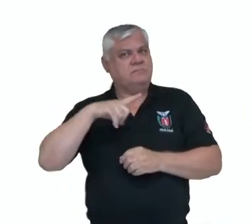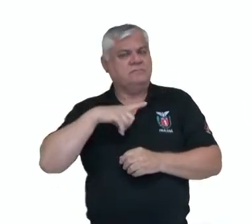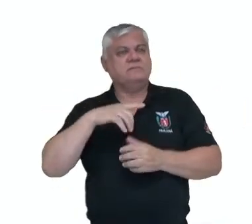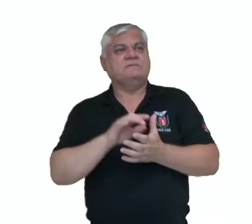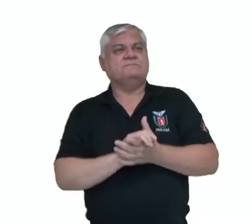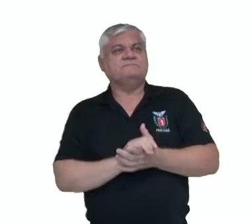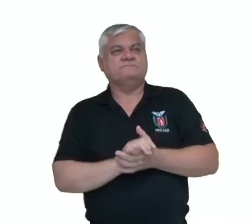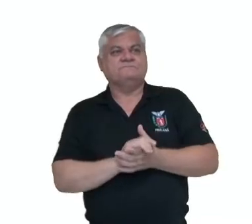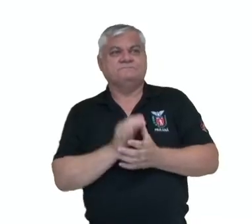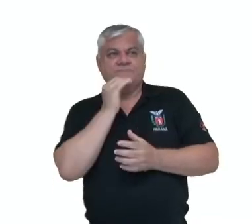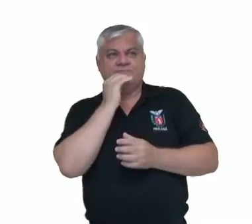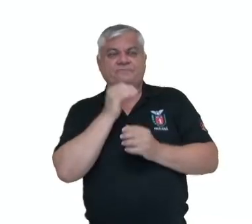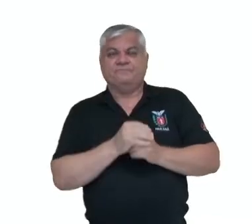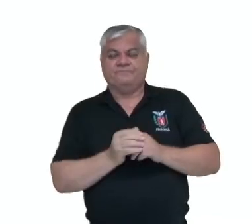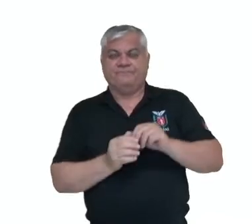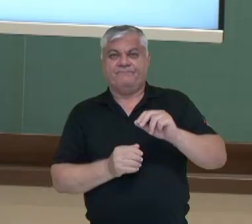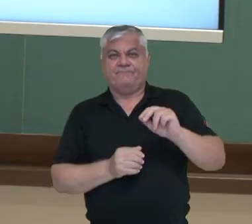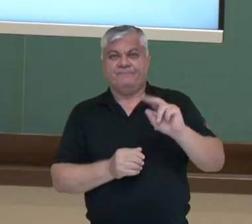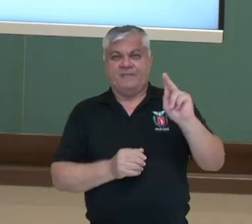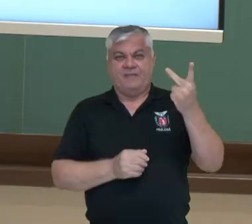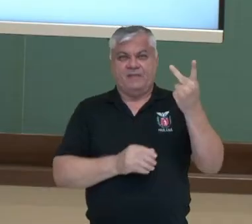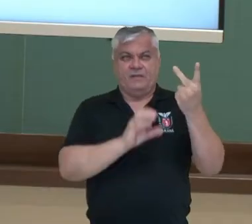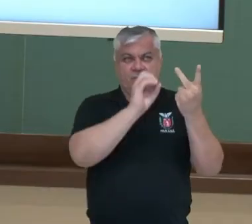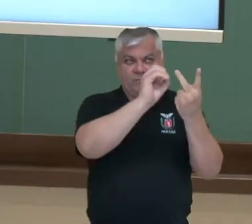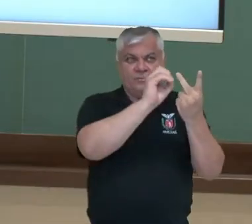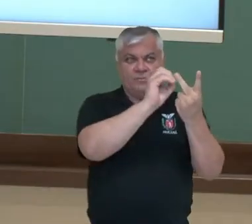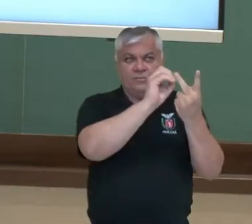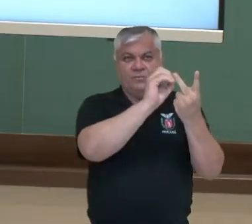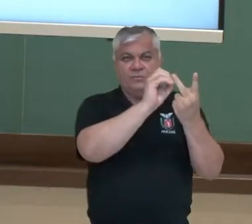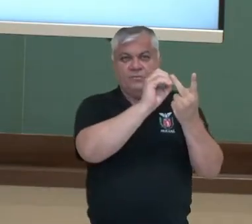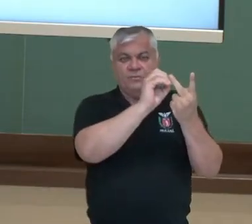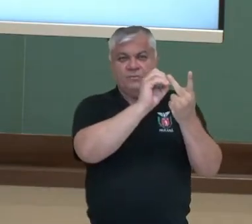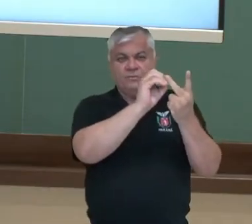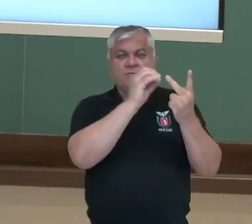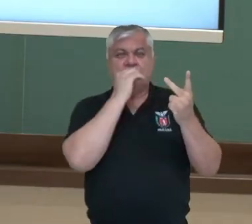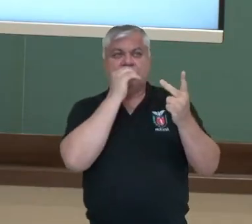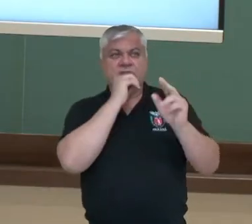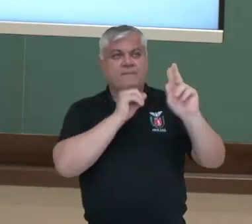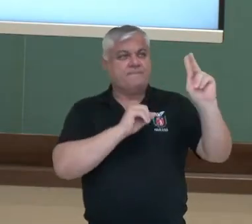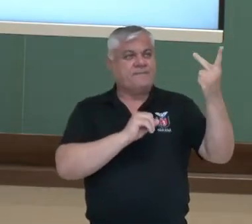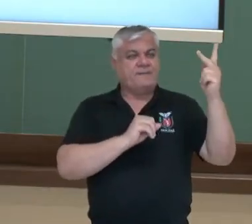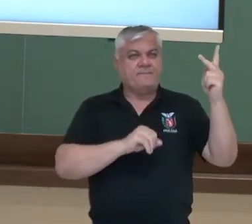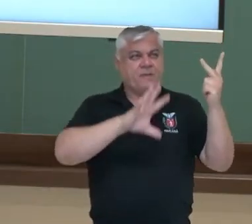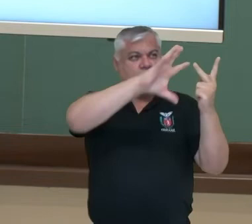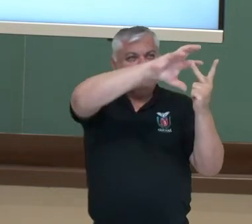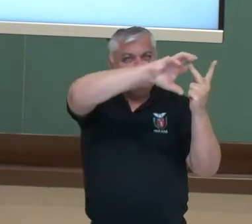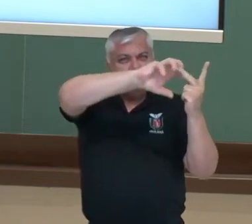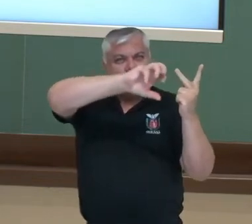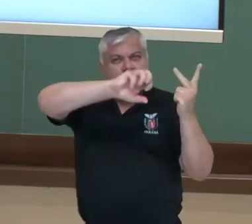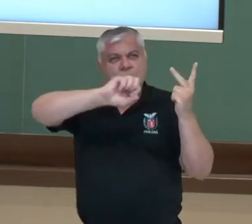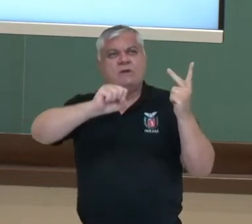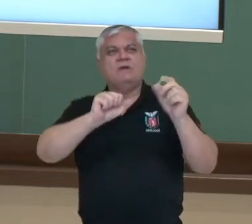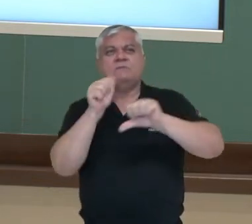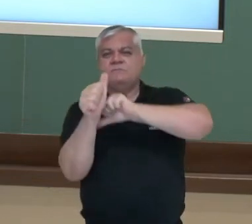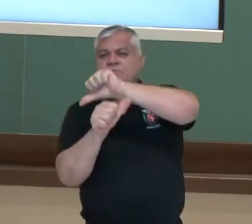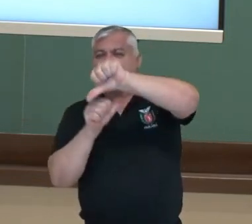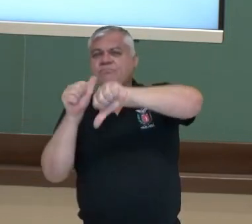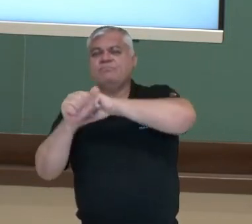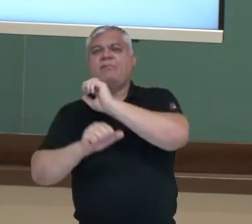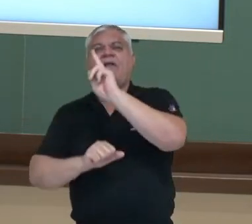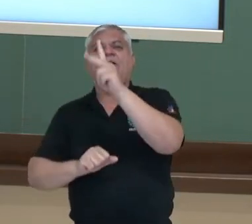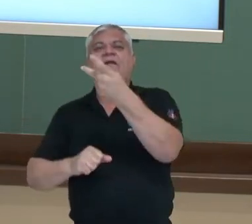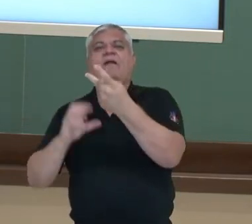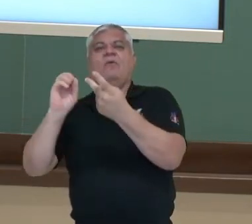nós temos aqui o OH do ácido nítrico captura o hidrogênio desse carbono e vai ser